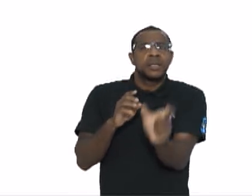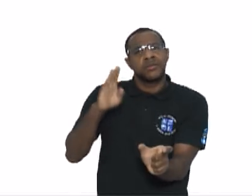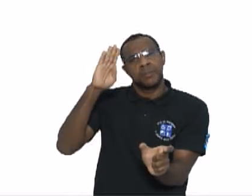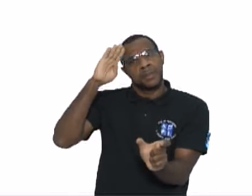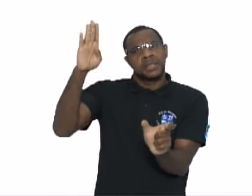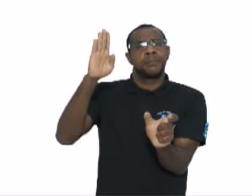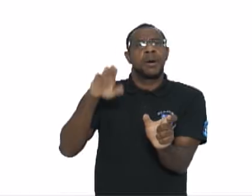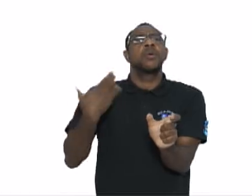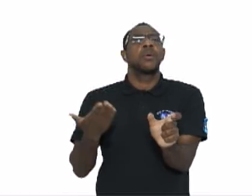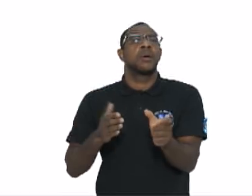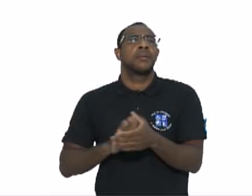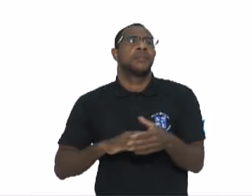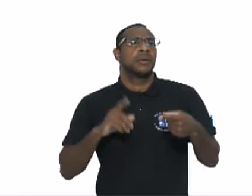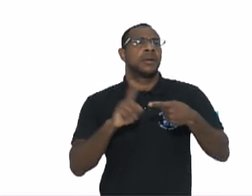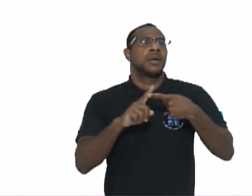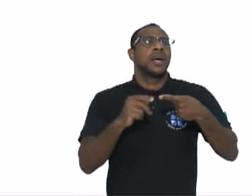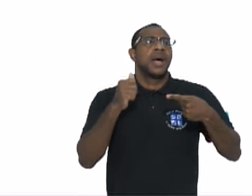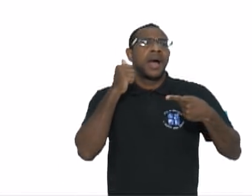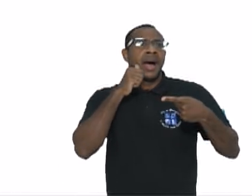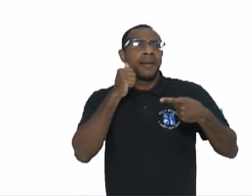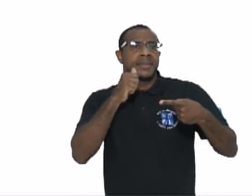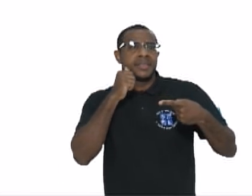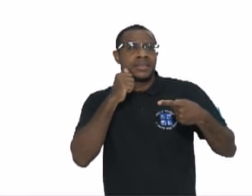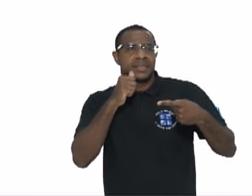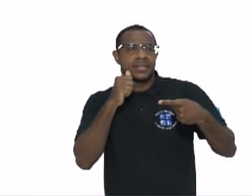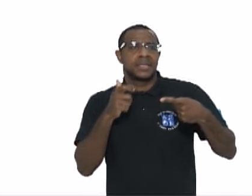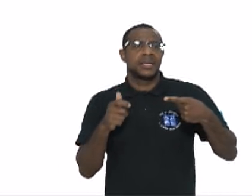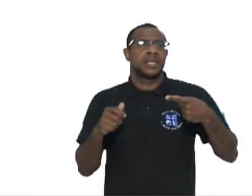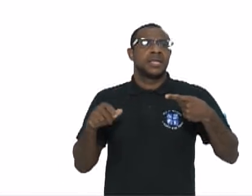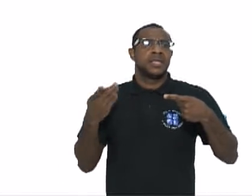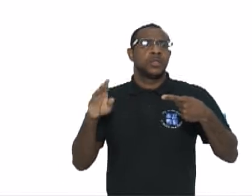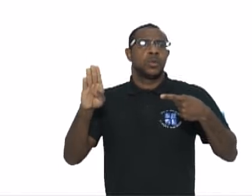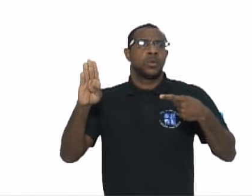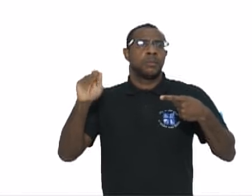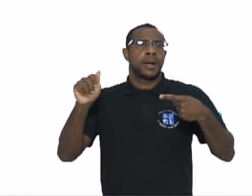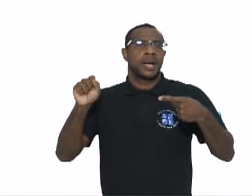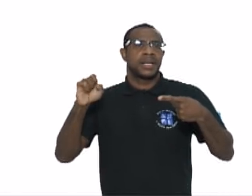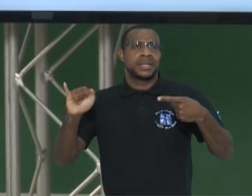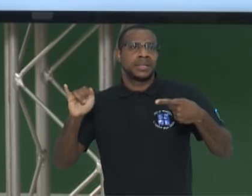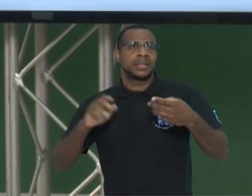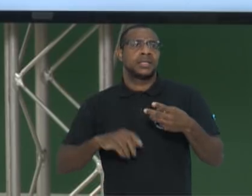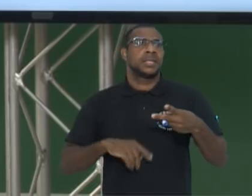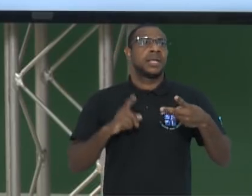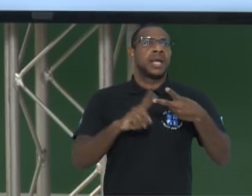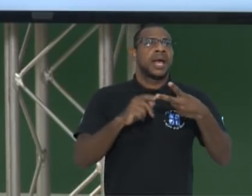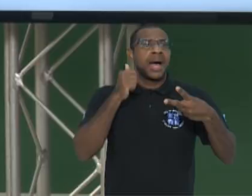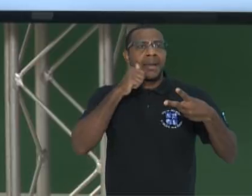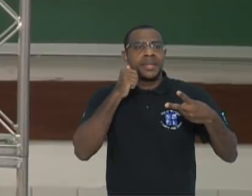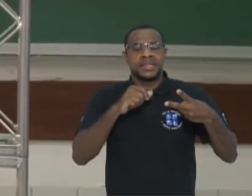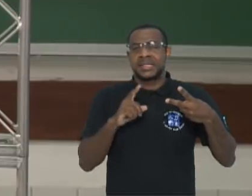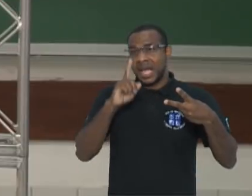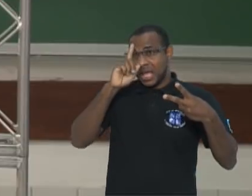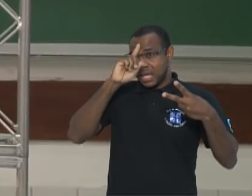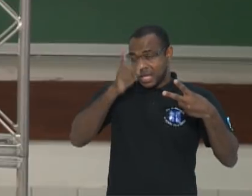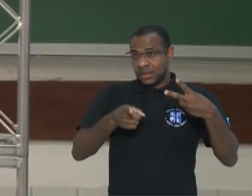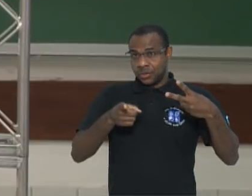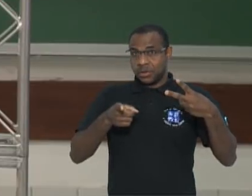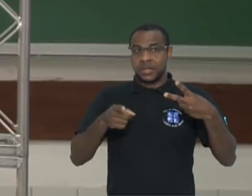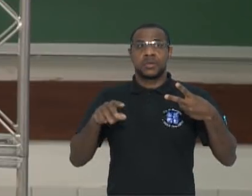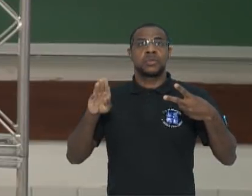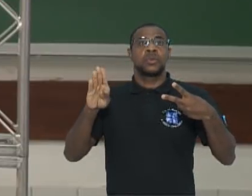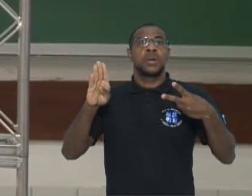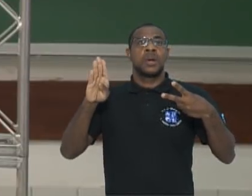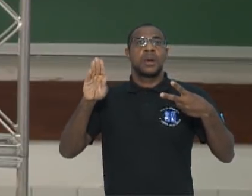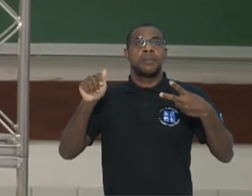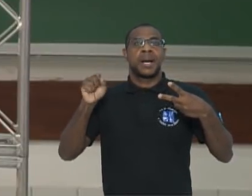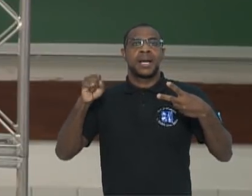afirmativa, a menina e o Basset. Segunda, a menina e a dona do Basset. Eu vou dar um tempinho para vocês pensarem e